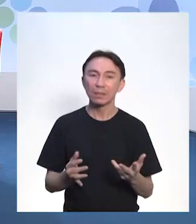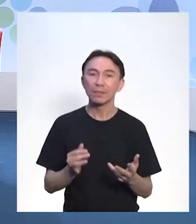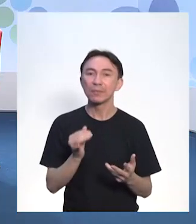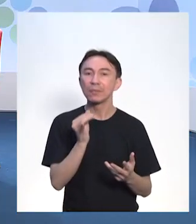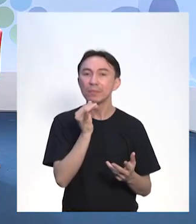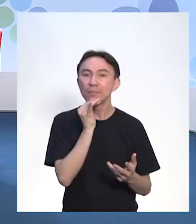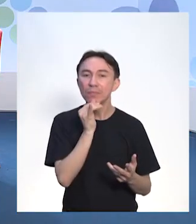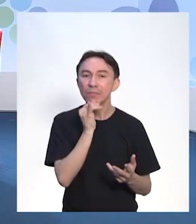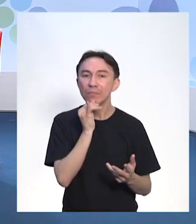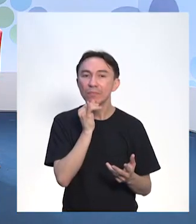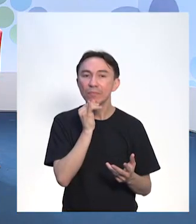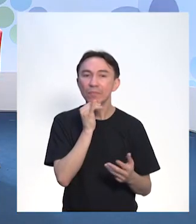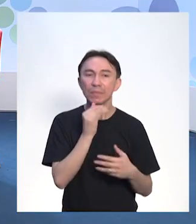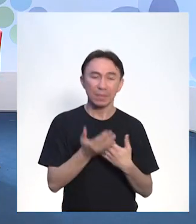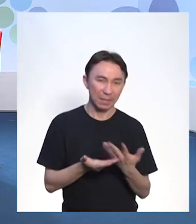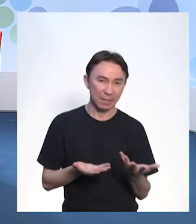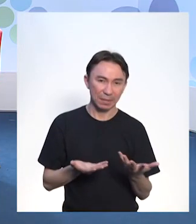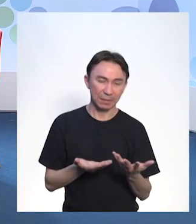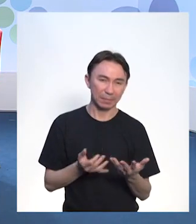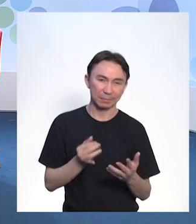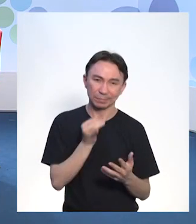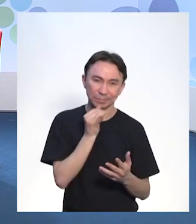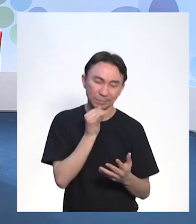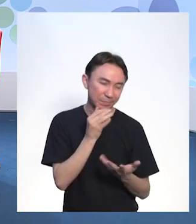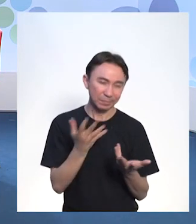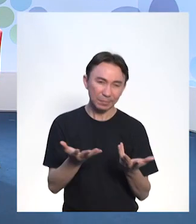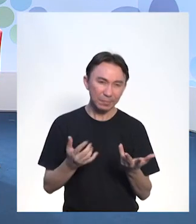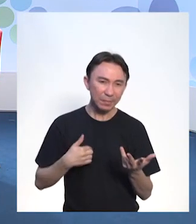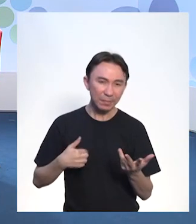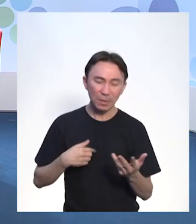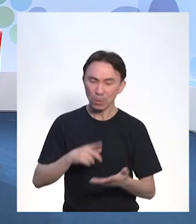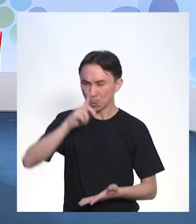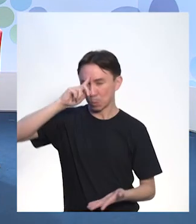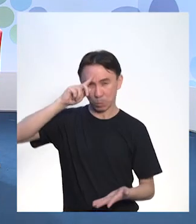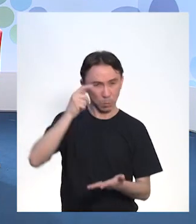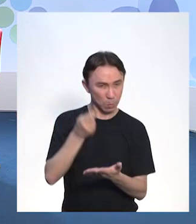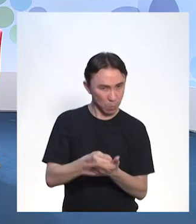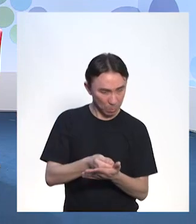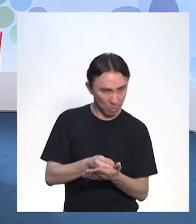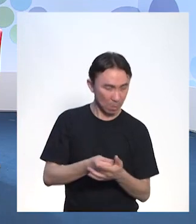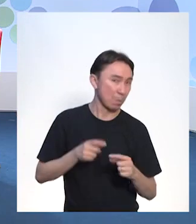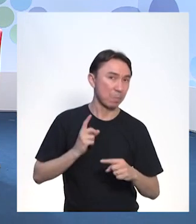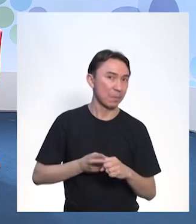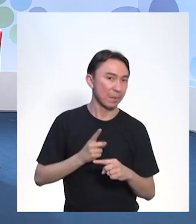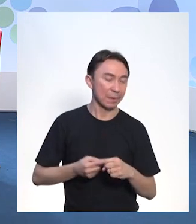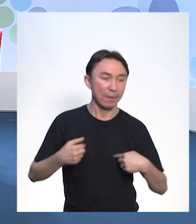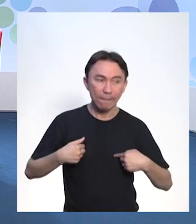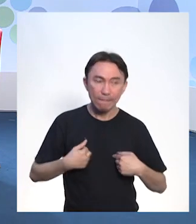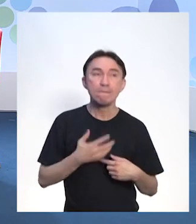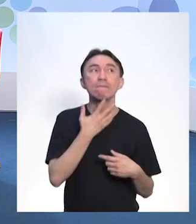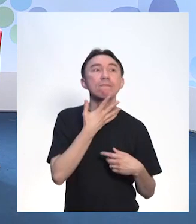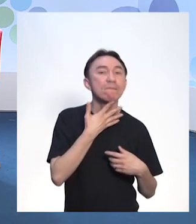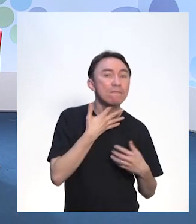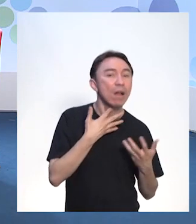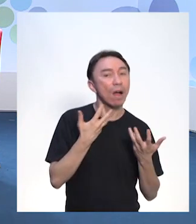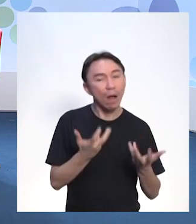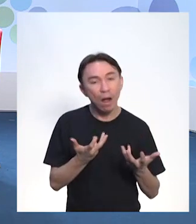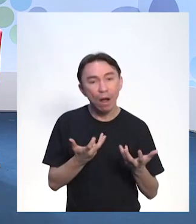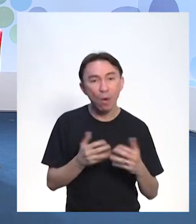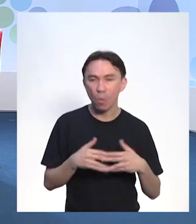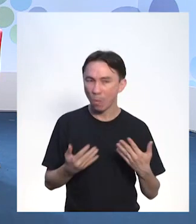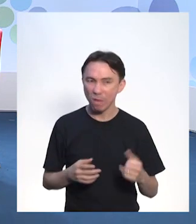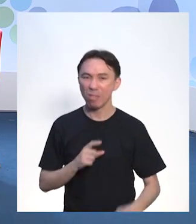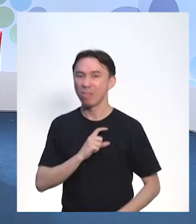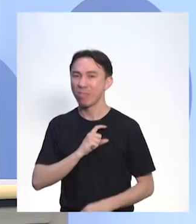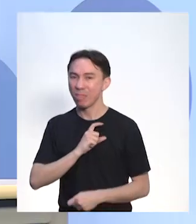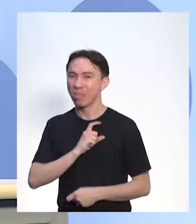você toma uma atitude às vezes, e você faz aquilo porque você fez com uma intenção, ou às vezes mal intencionada